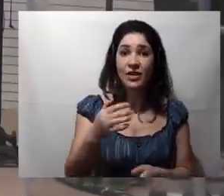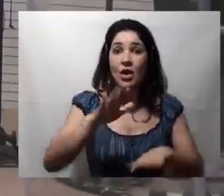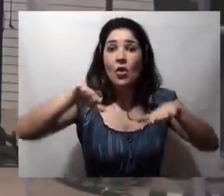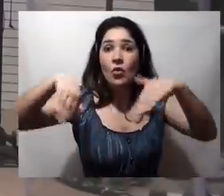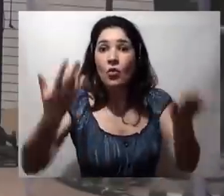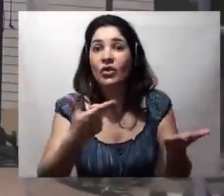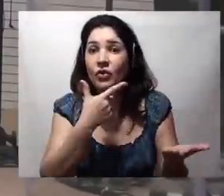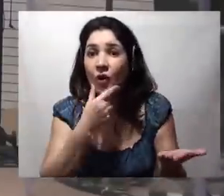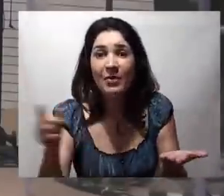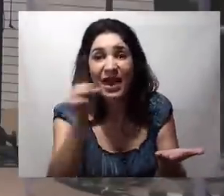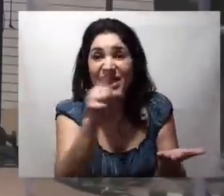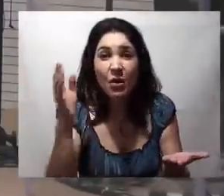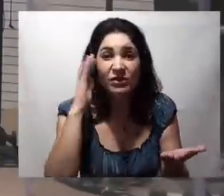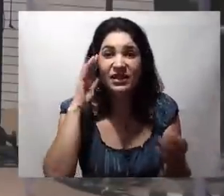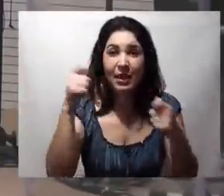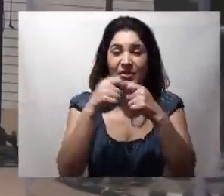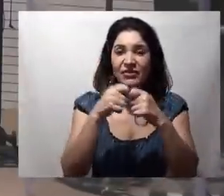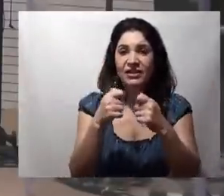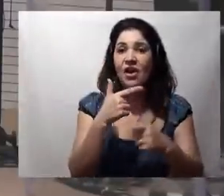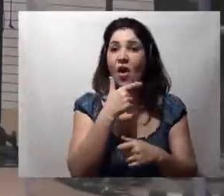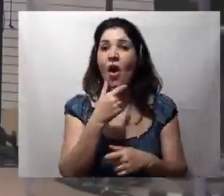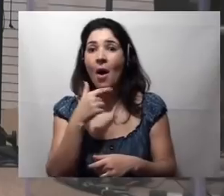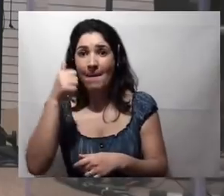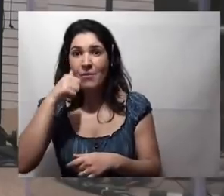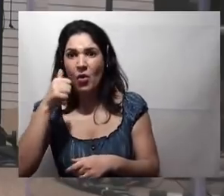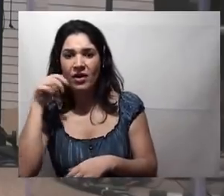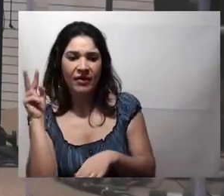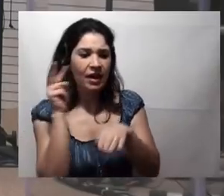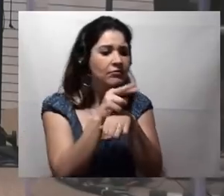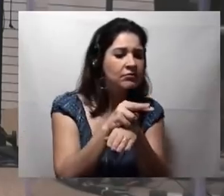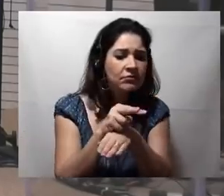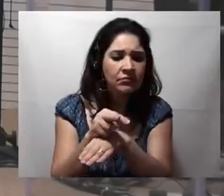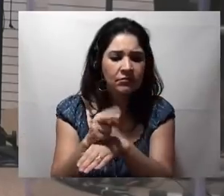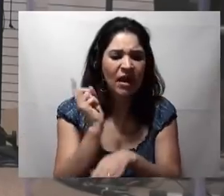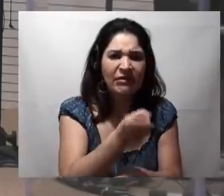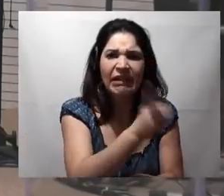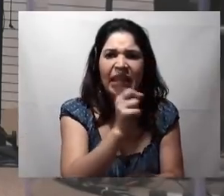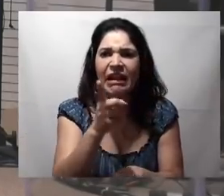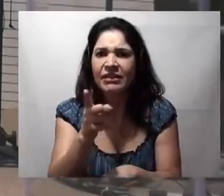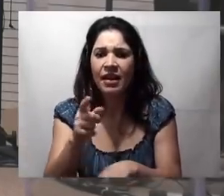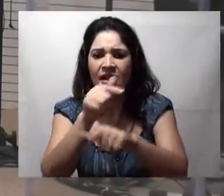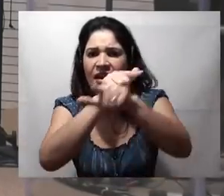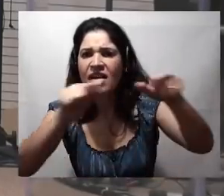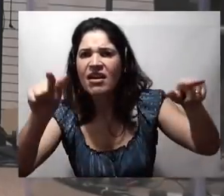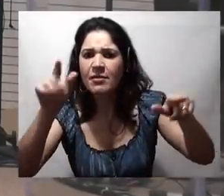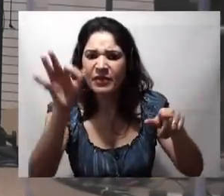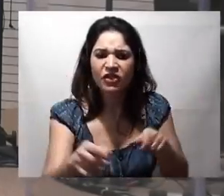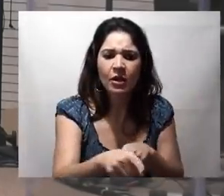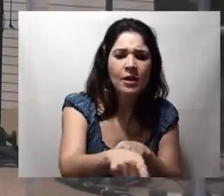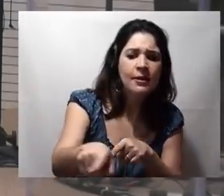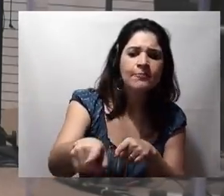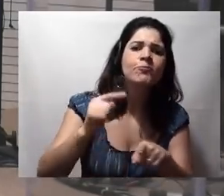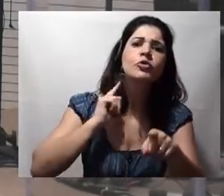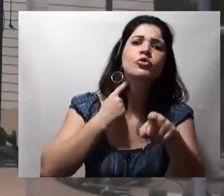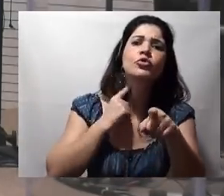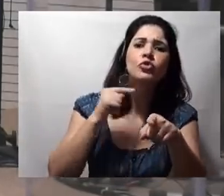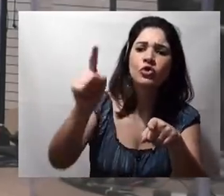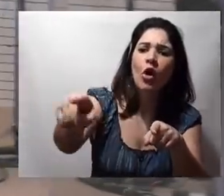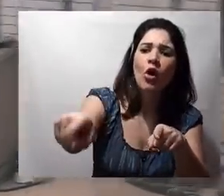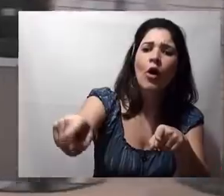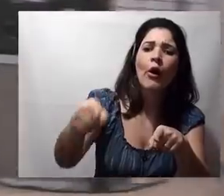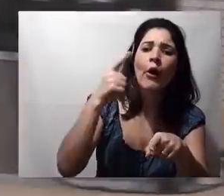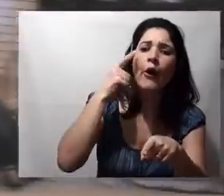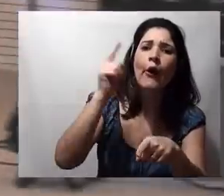ver e você sua doida e daquele o caso com um homem que a mulher chega ela dá uma rabada de olho assim sabe que ela ia aquele cantinho ficou